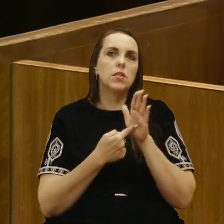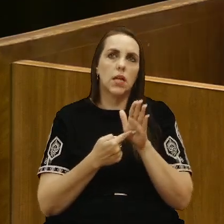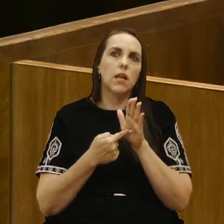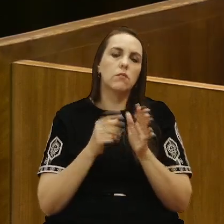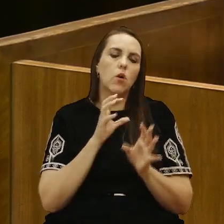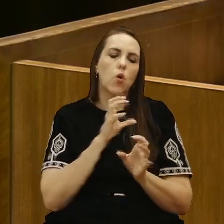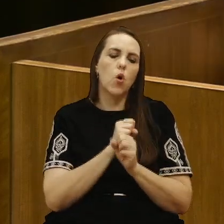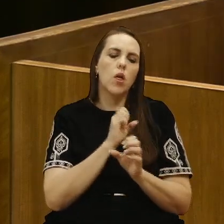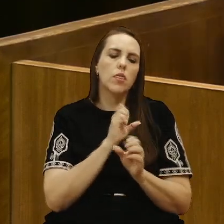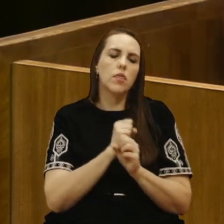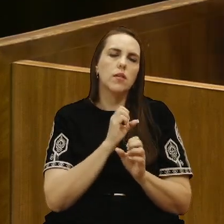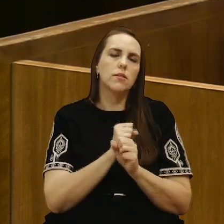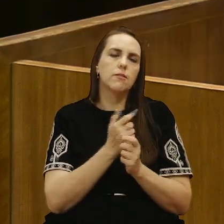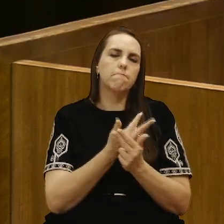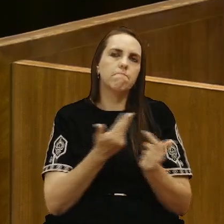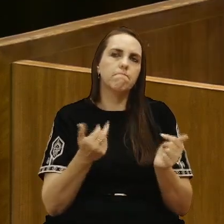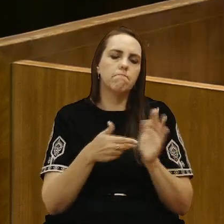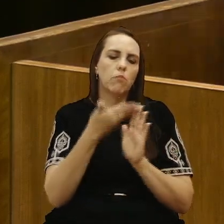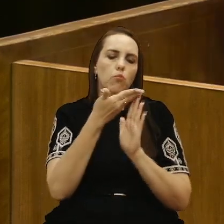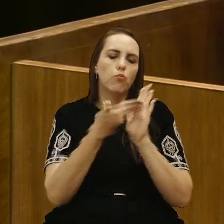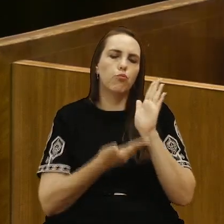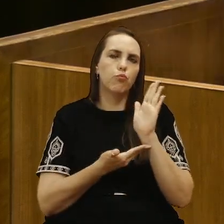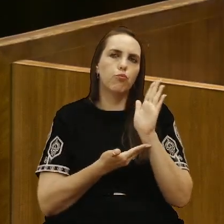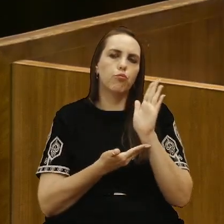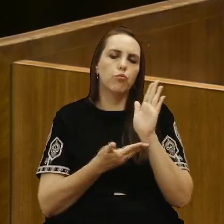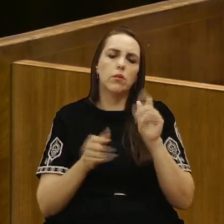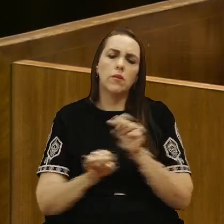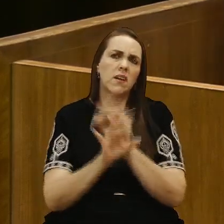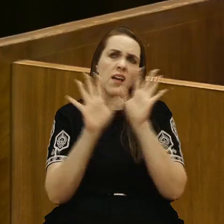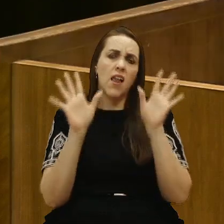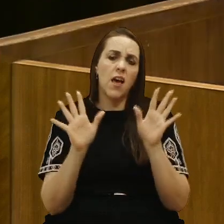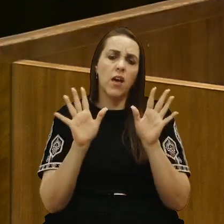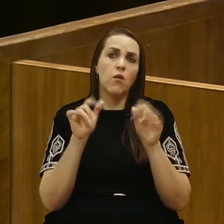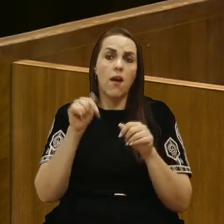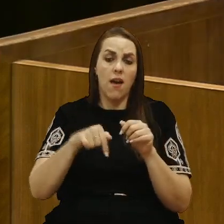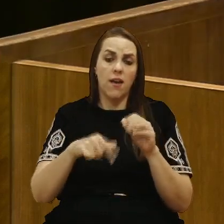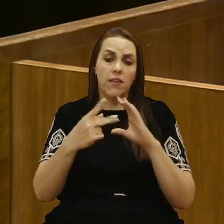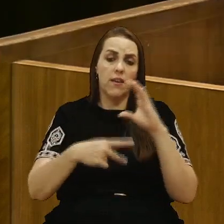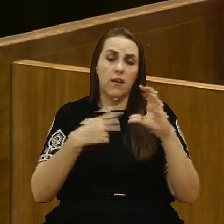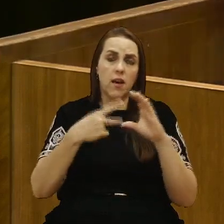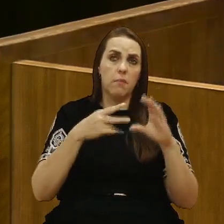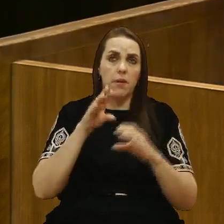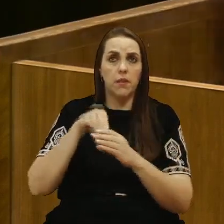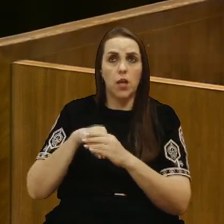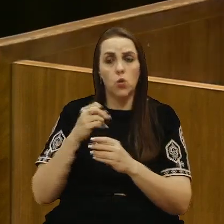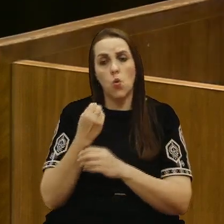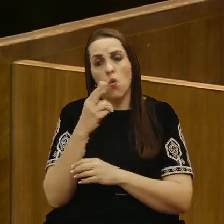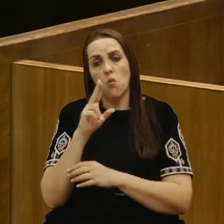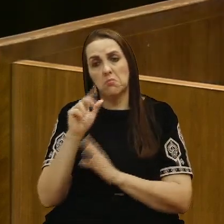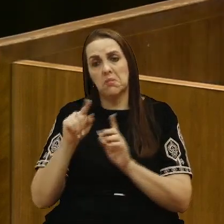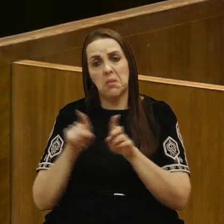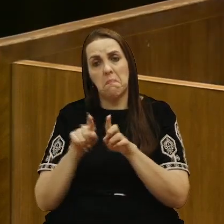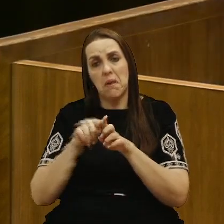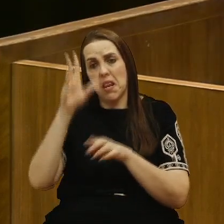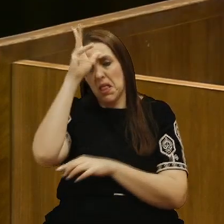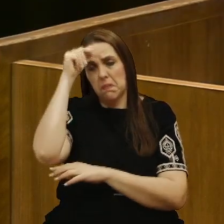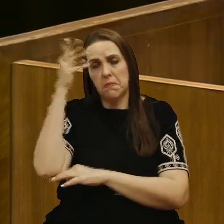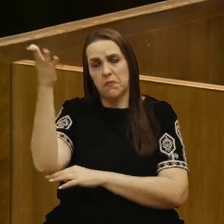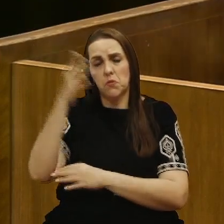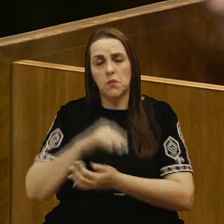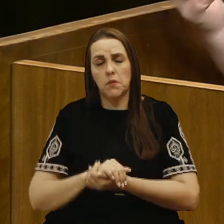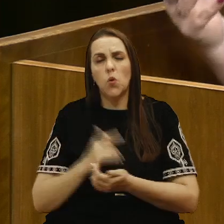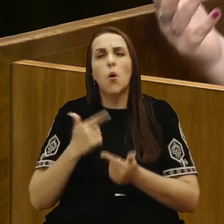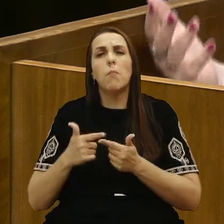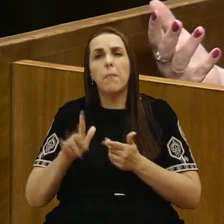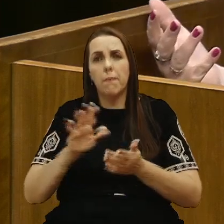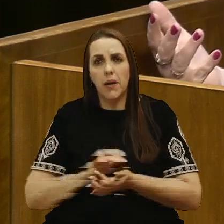qual o problema de ter transparência, tanto dentro da nossa Câmara de Vereadores, quanto no Executivo? O que